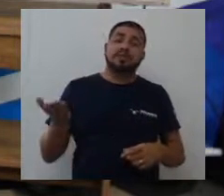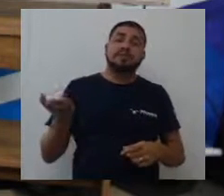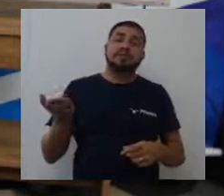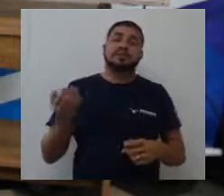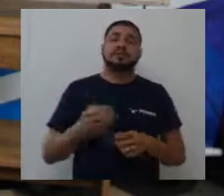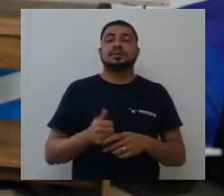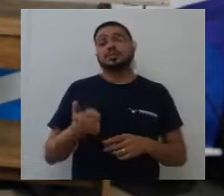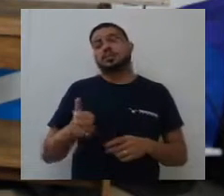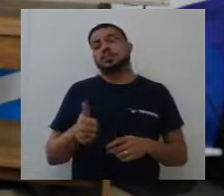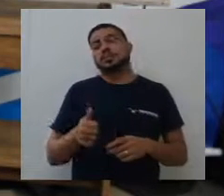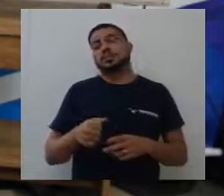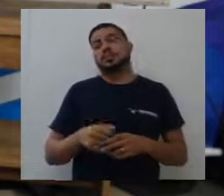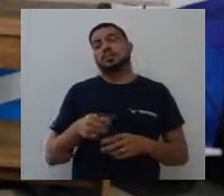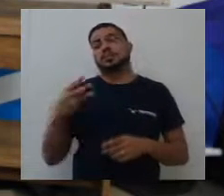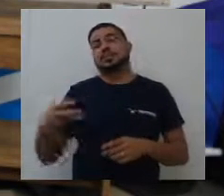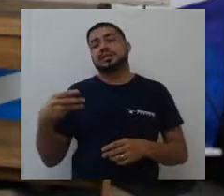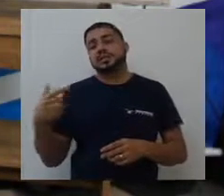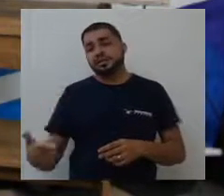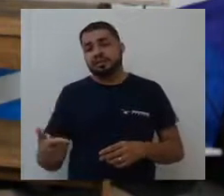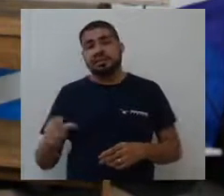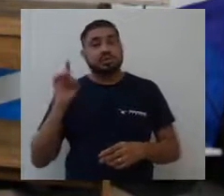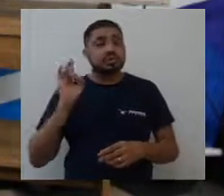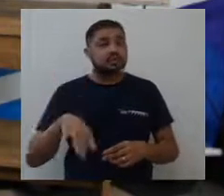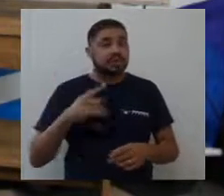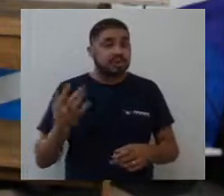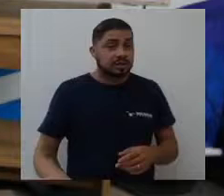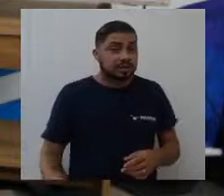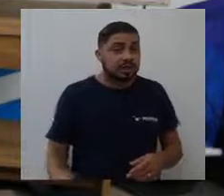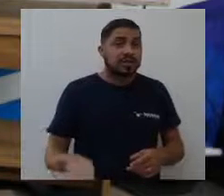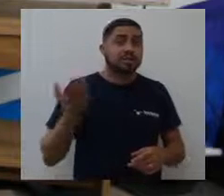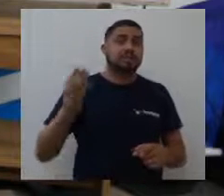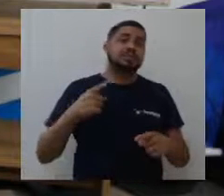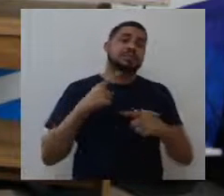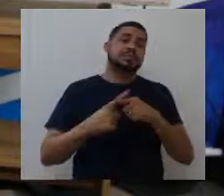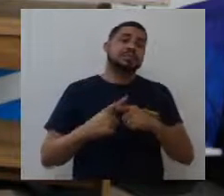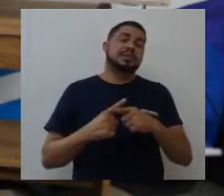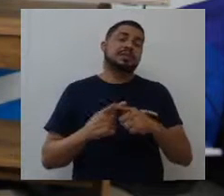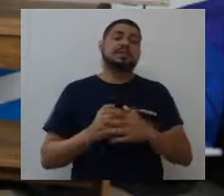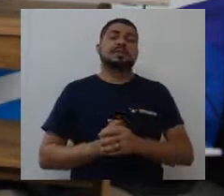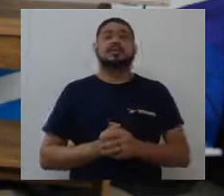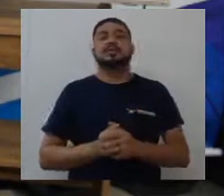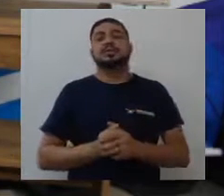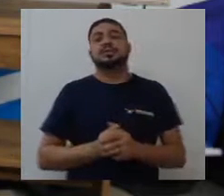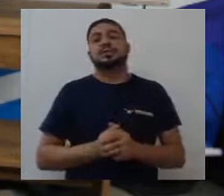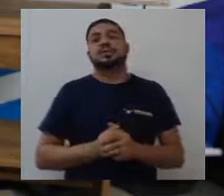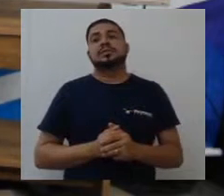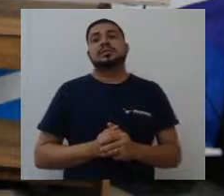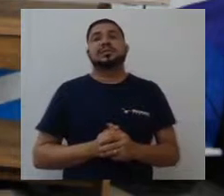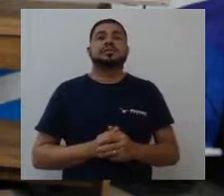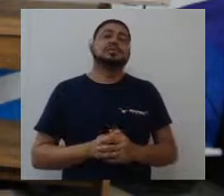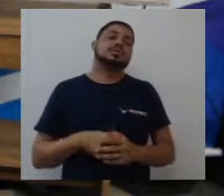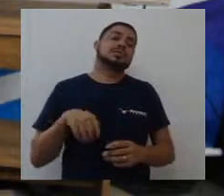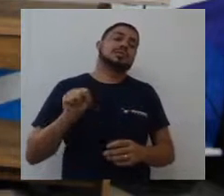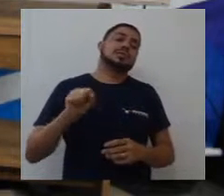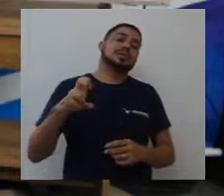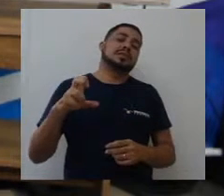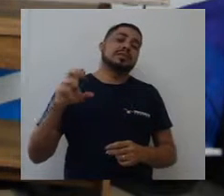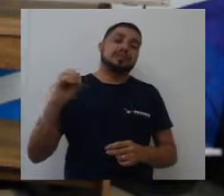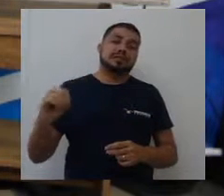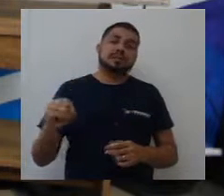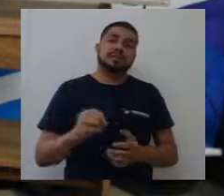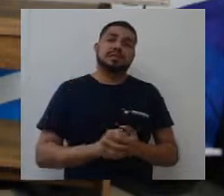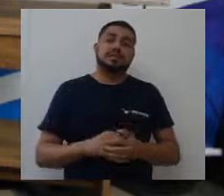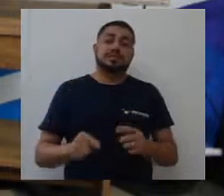de 11,32. É só a gente aumentar ou multiplicar isso aqui, ó. No caso,